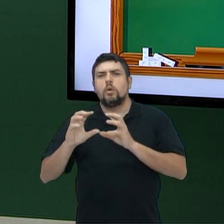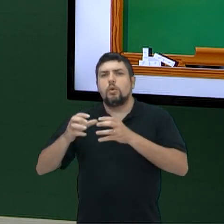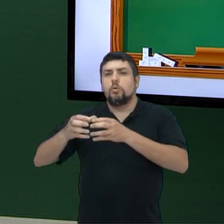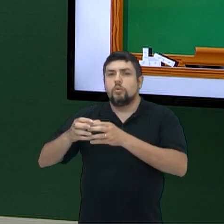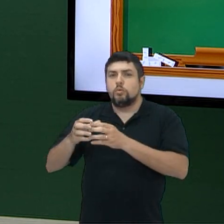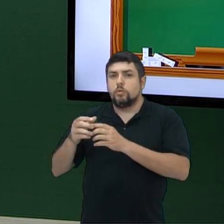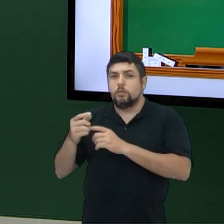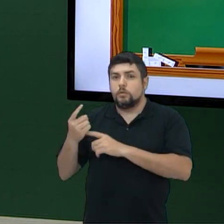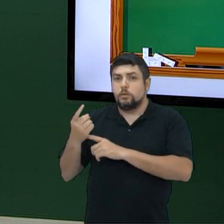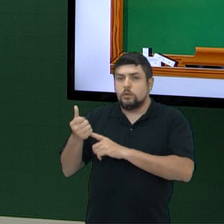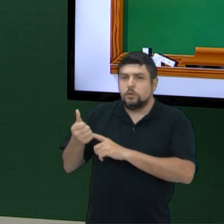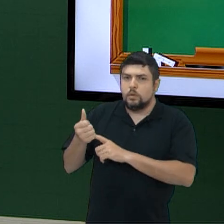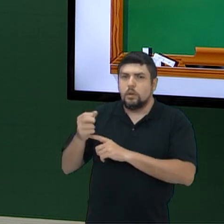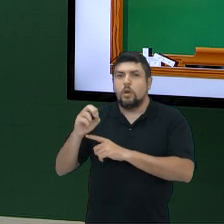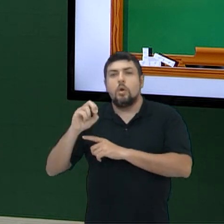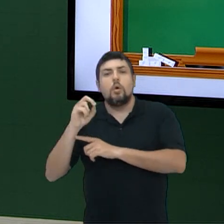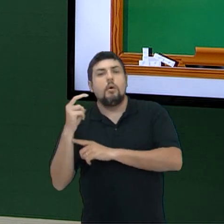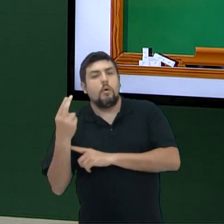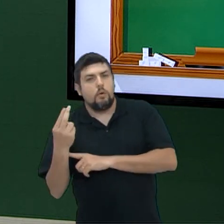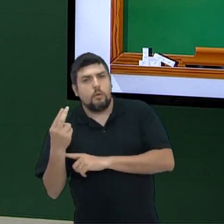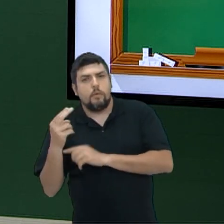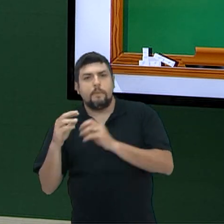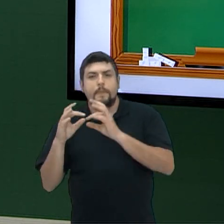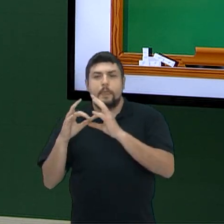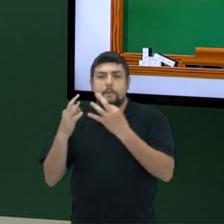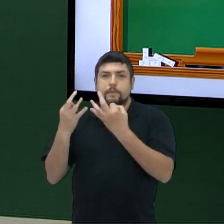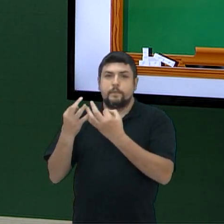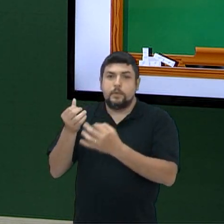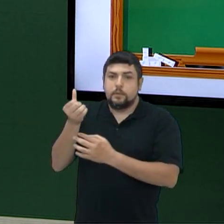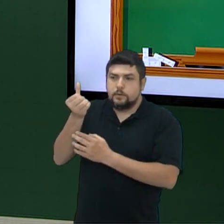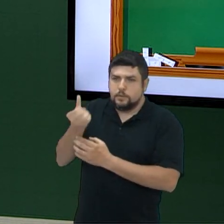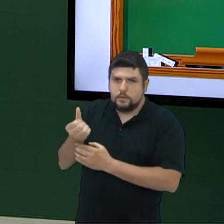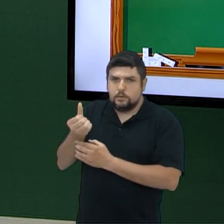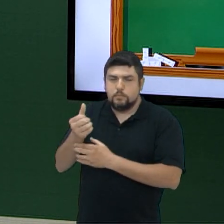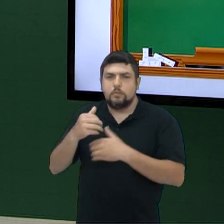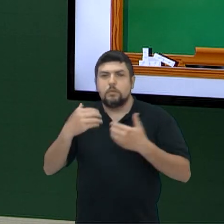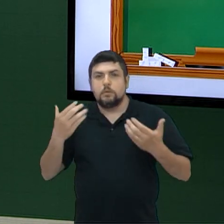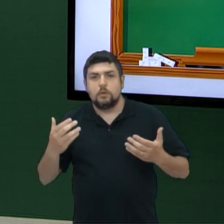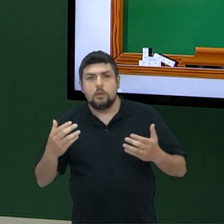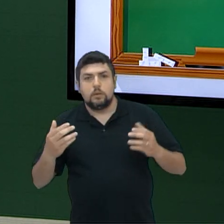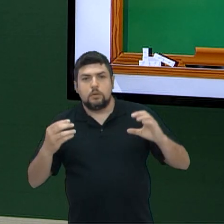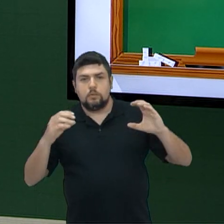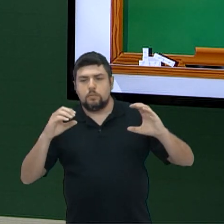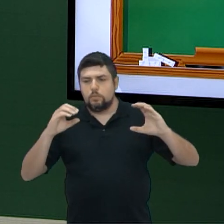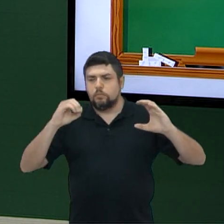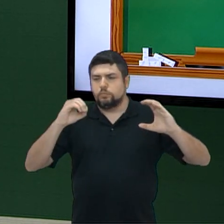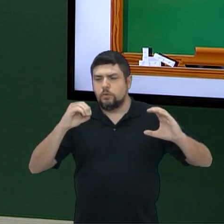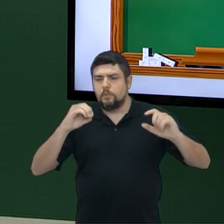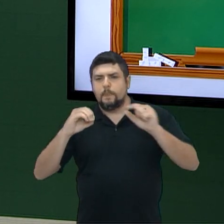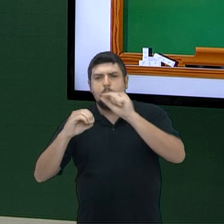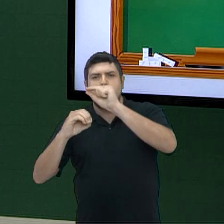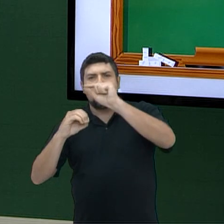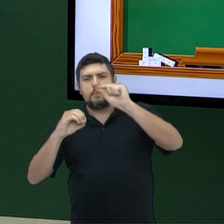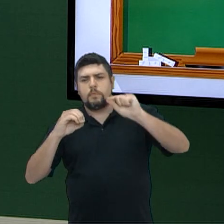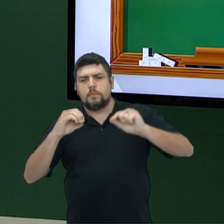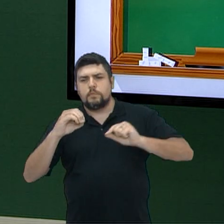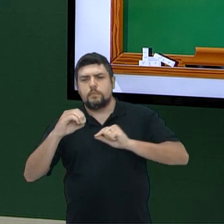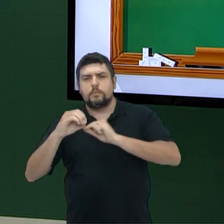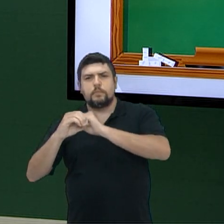16, ou família 6A. Portanto, ele possui 6